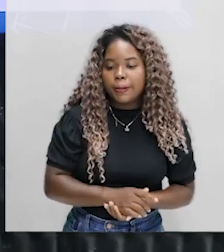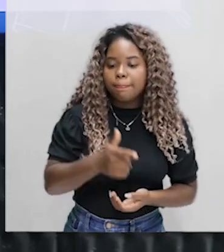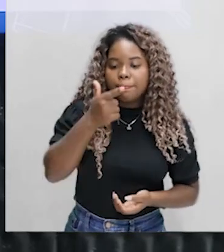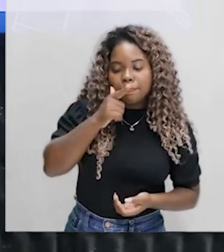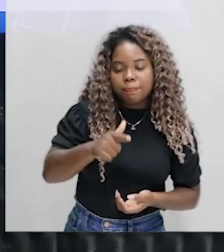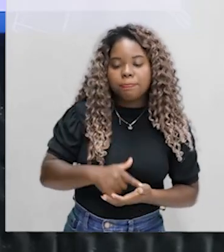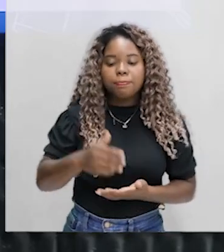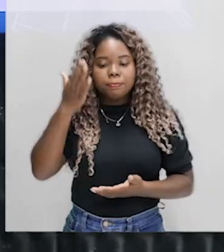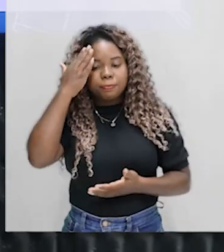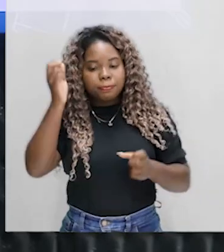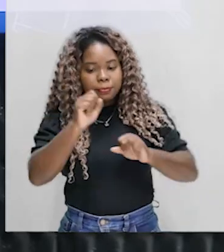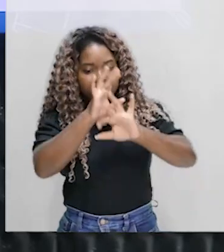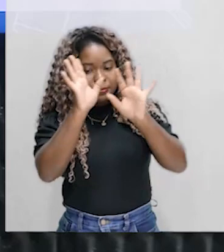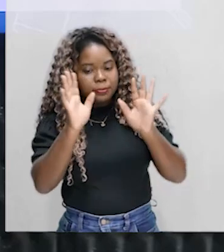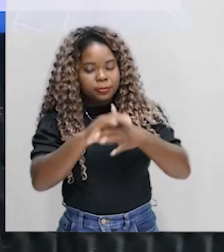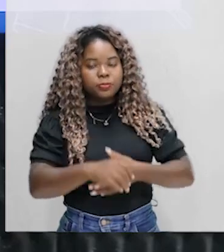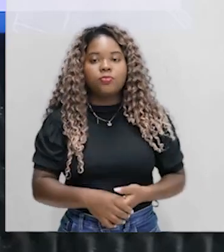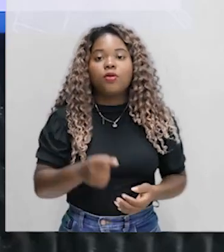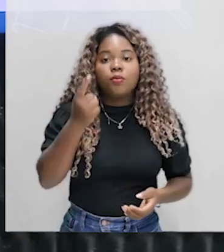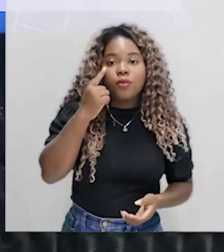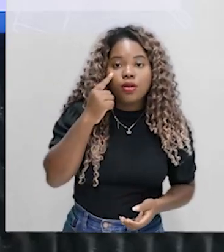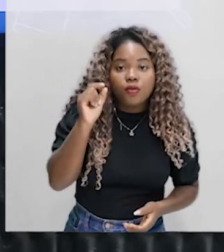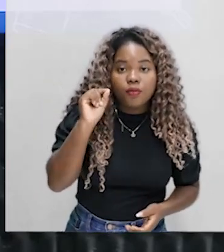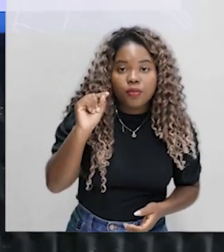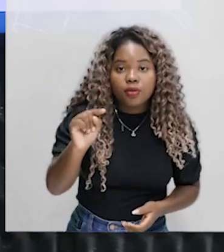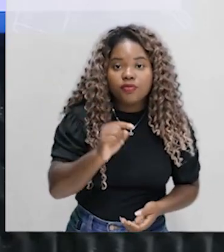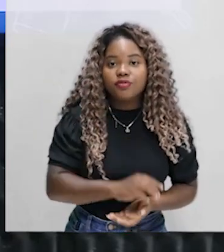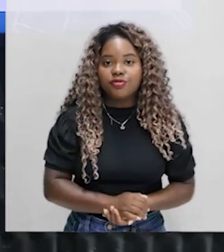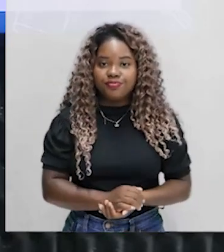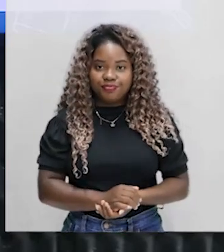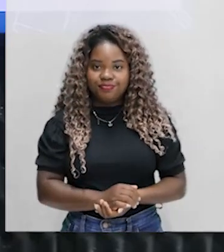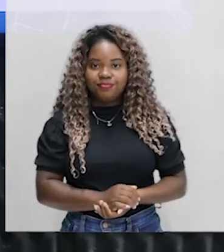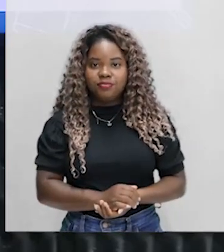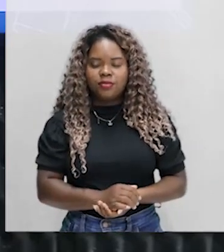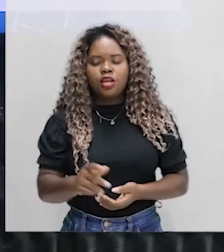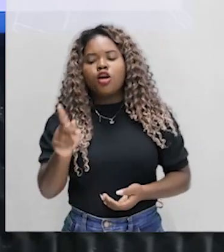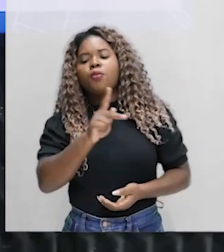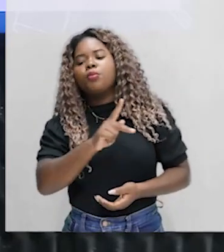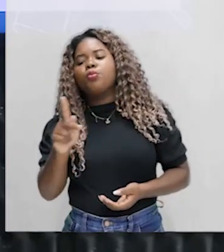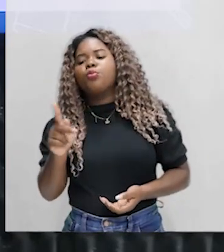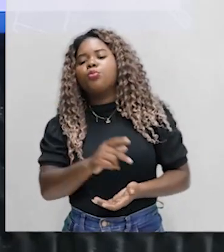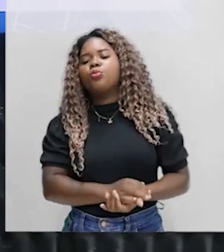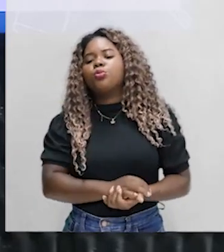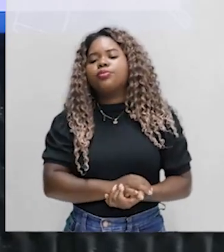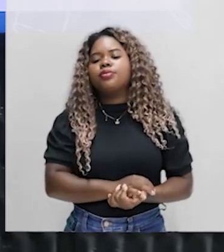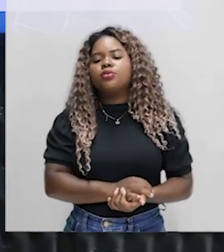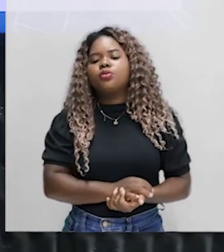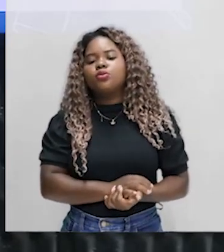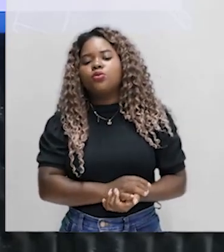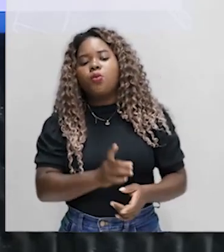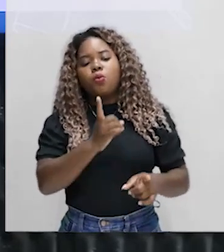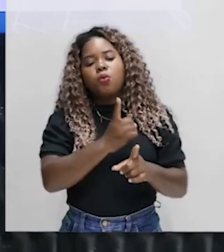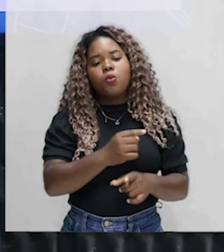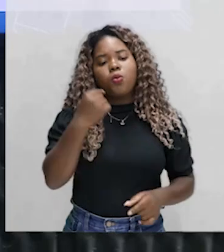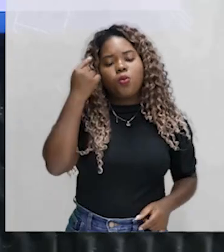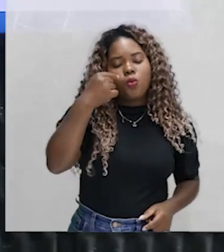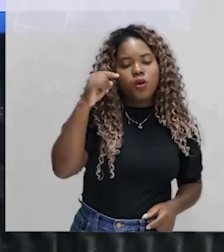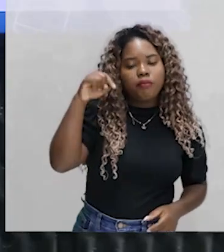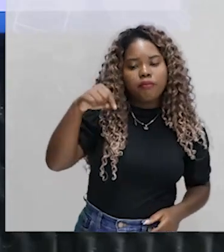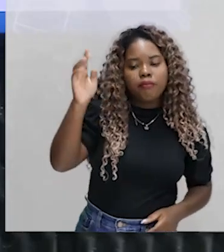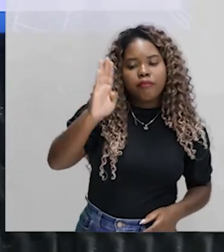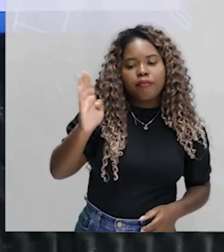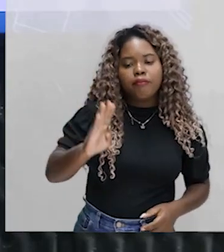fazer compreender. Uma dúvida que surge. Professora, quando a gente encontra um espanhol aqui no